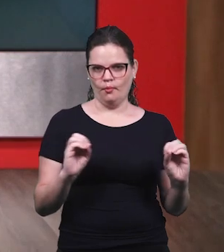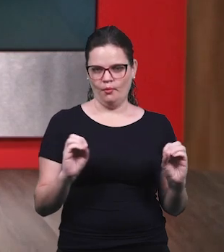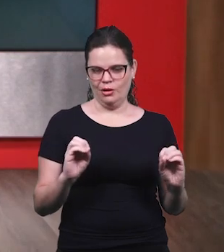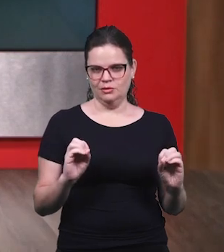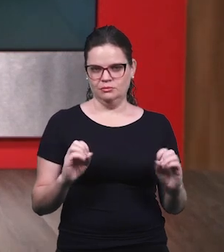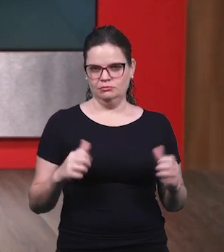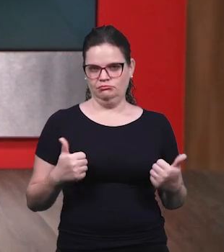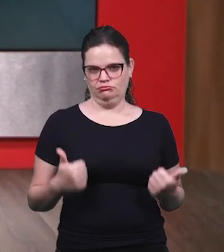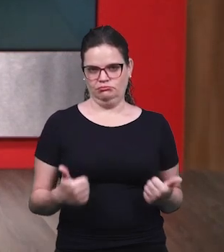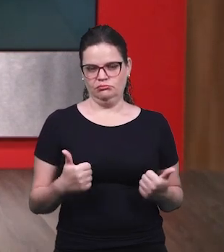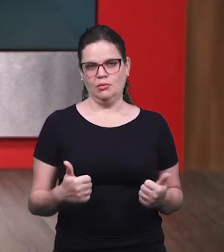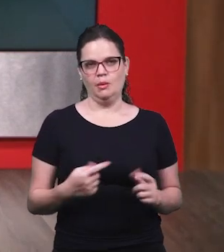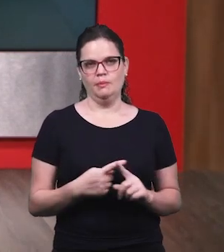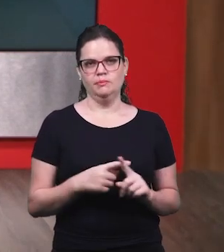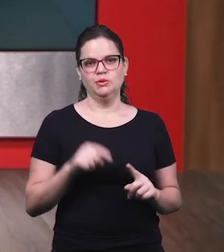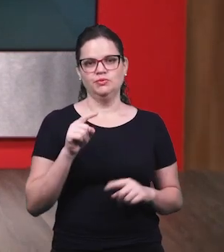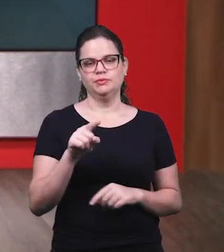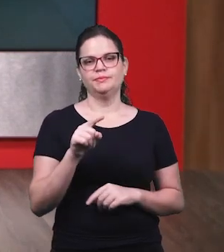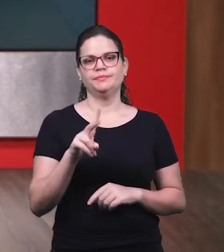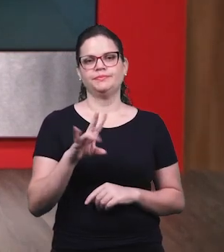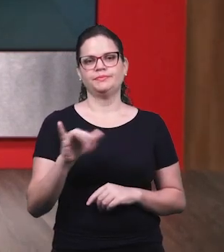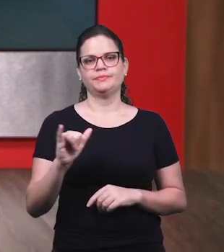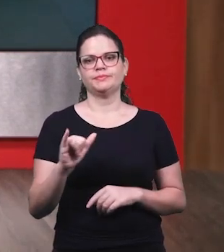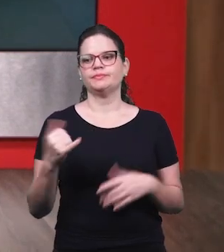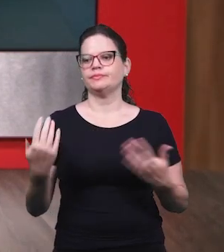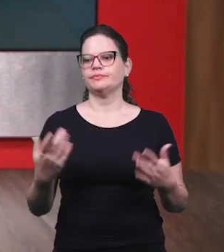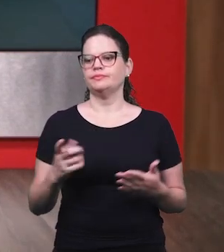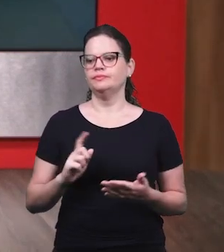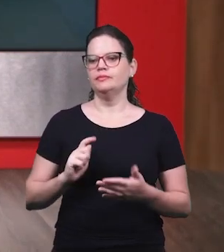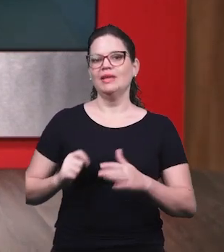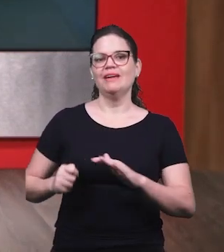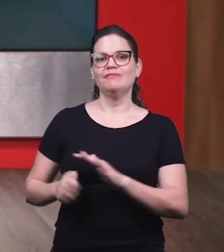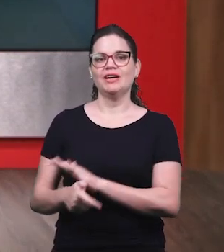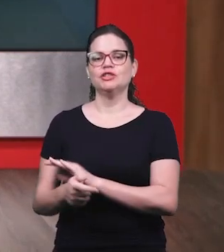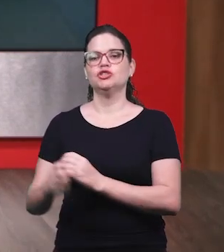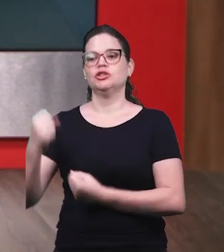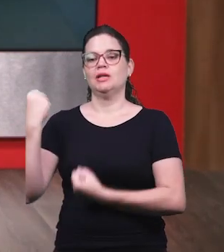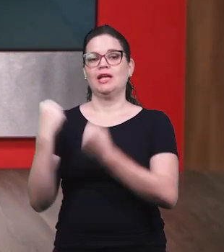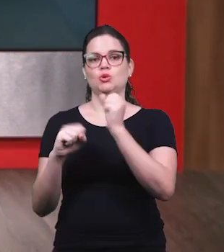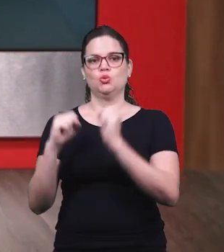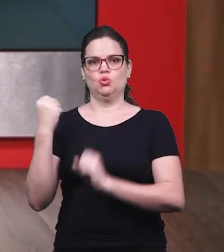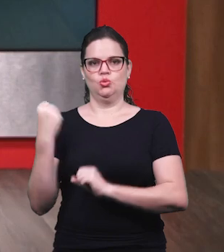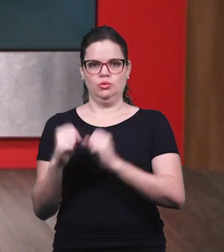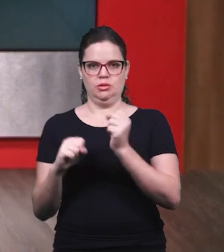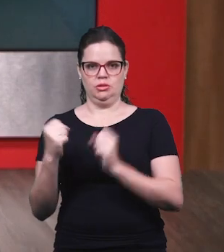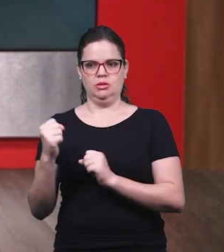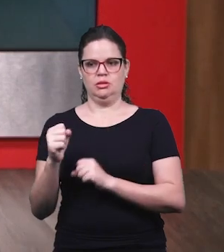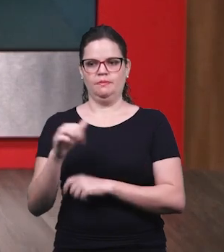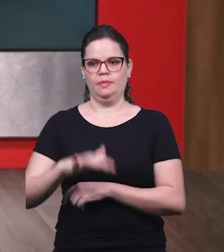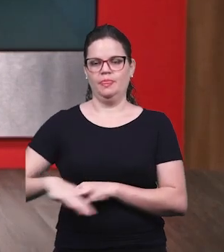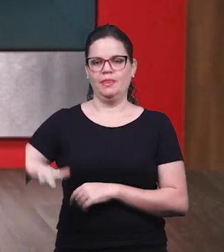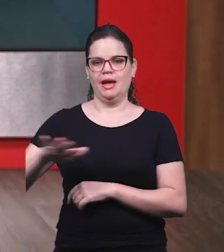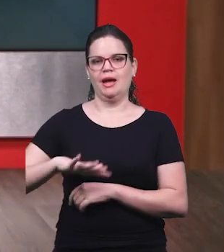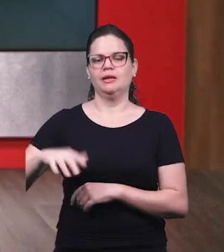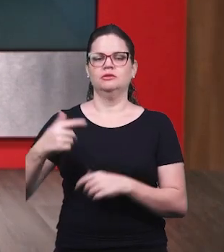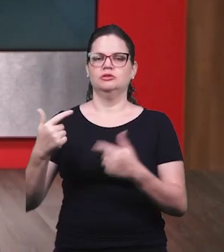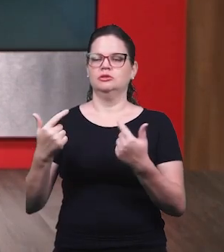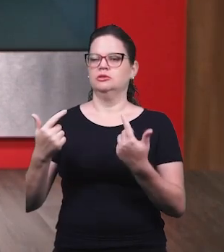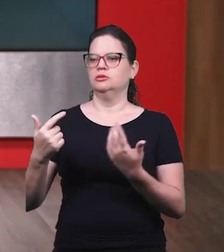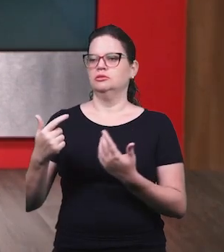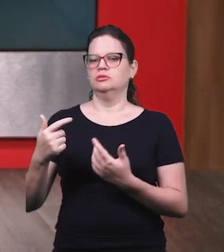aplicar esse dinheiro na indústria ou numa empresa qualquer de comércio ou